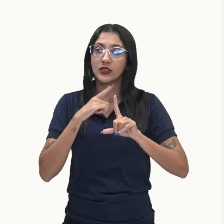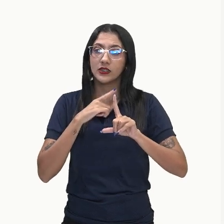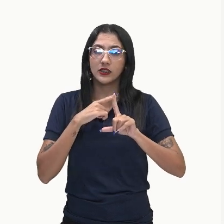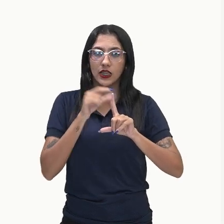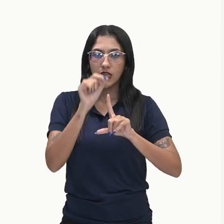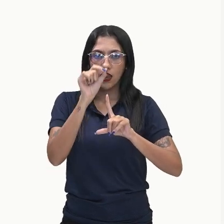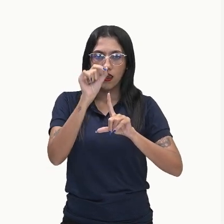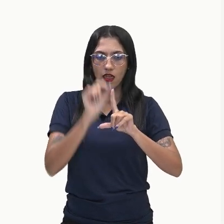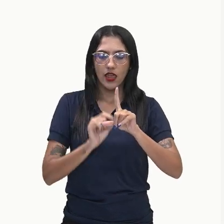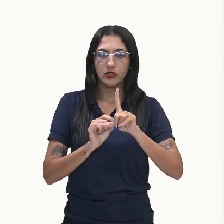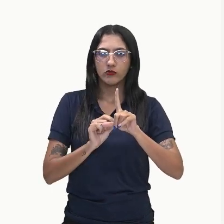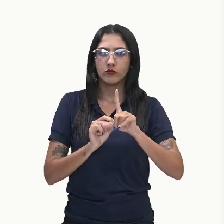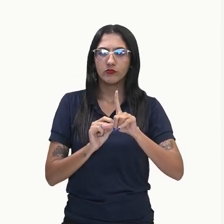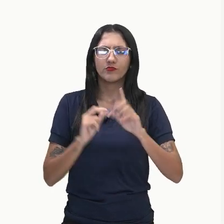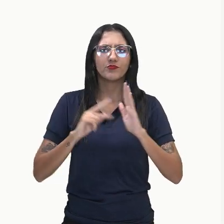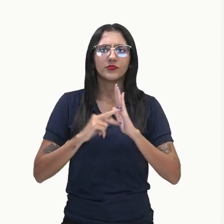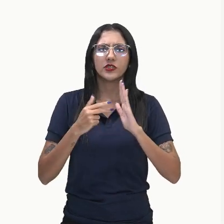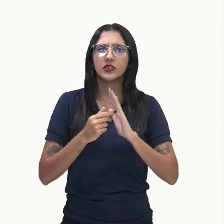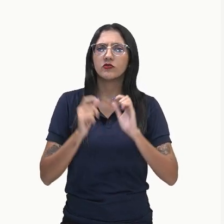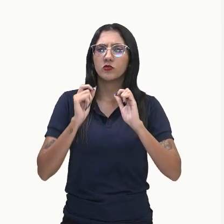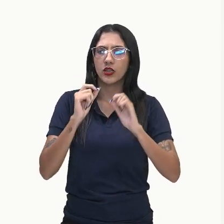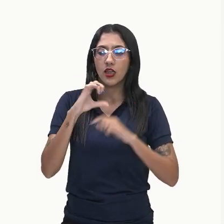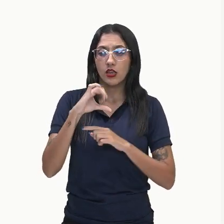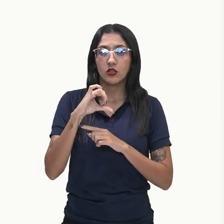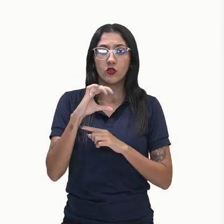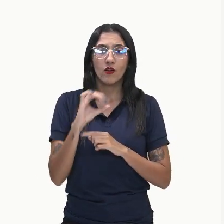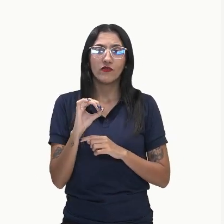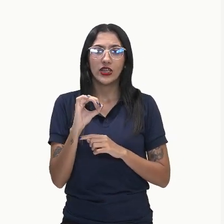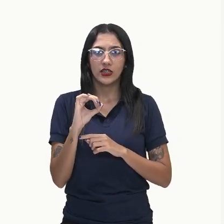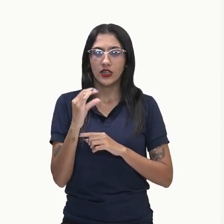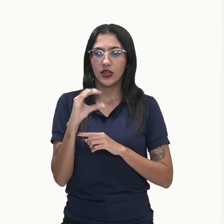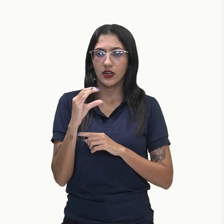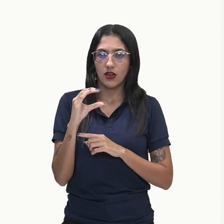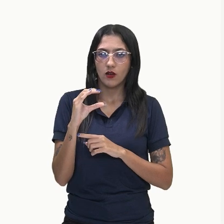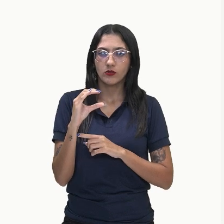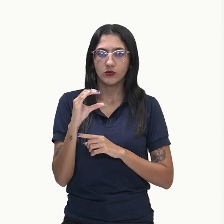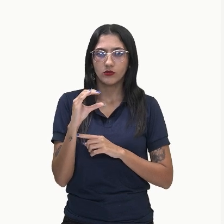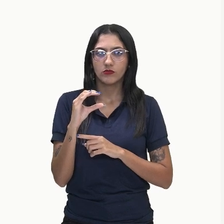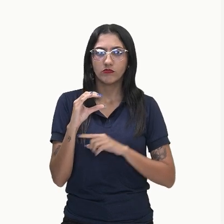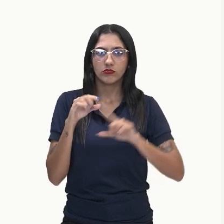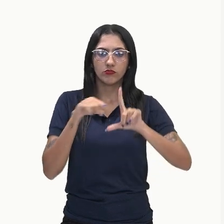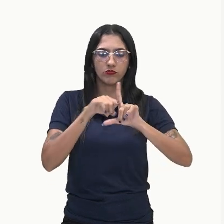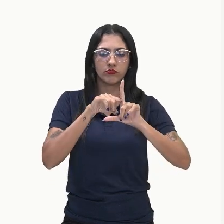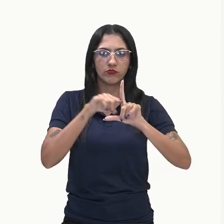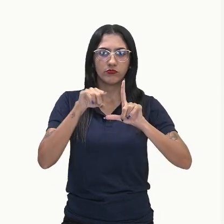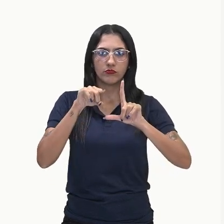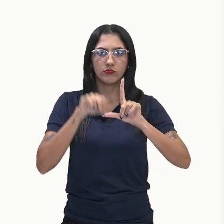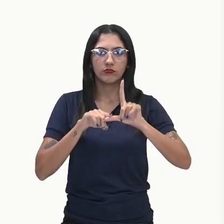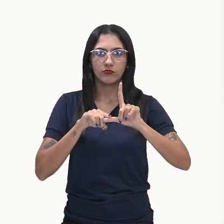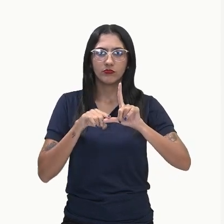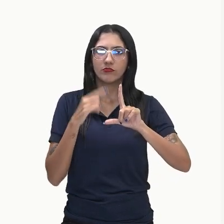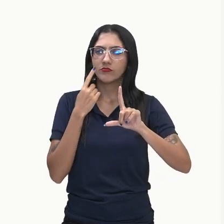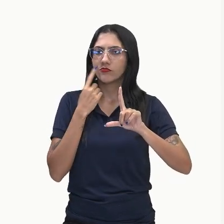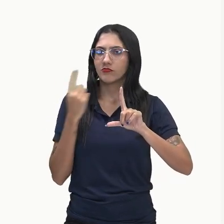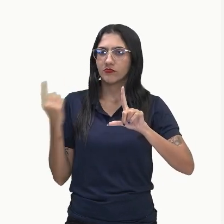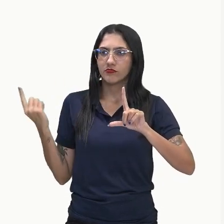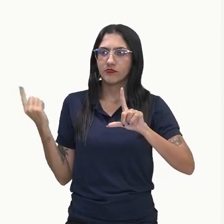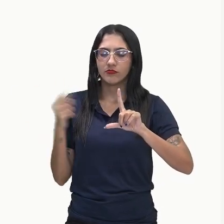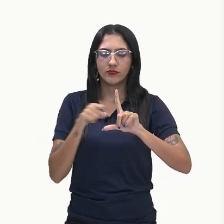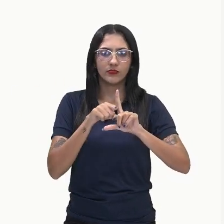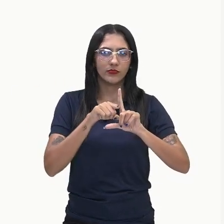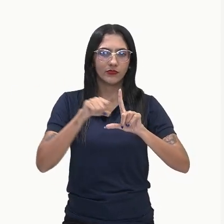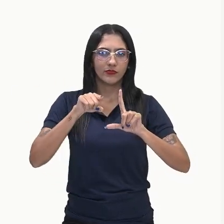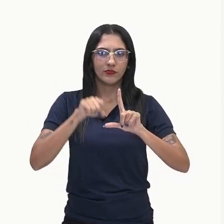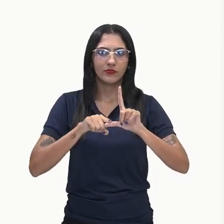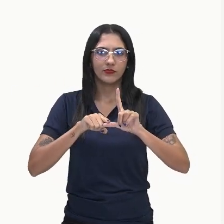reto, ou seja, a sua medida é igual a 90 graus, e é o que a gente percebe aqui no ângulo